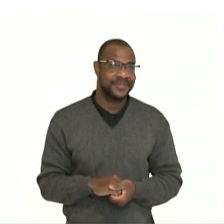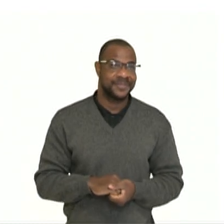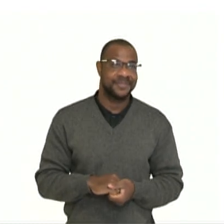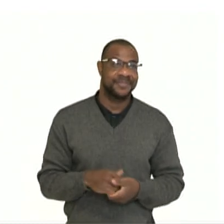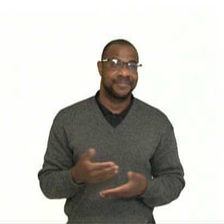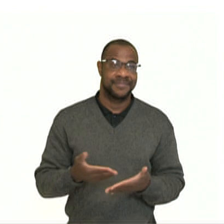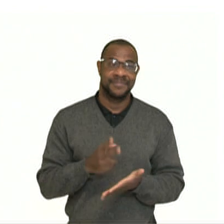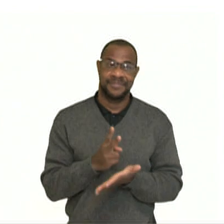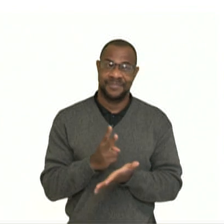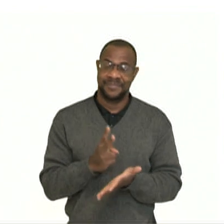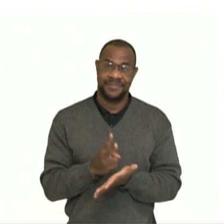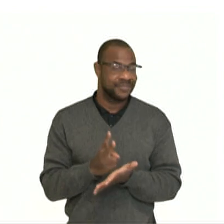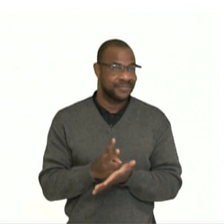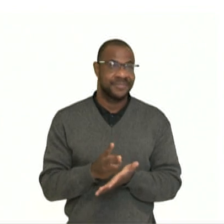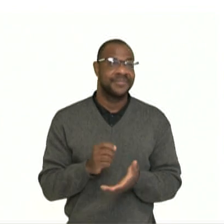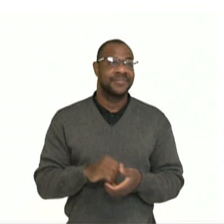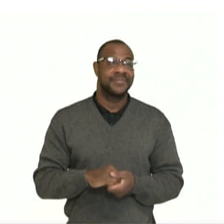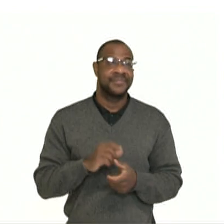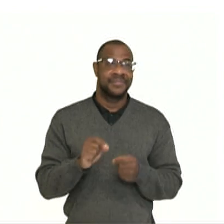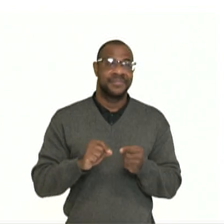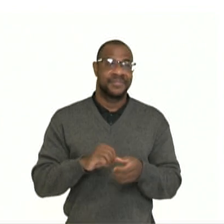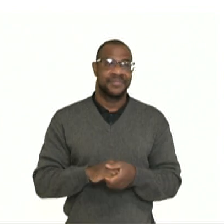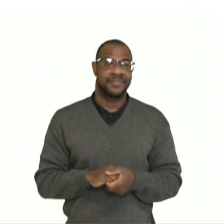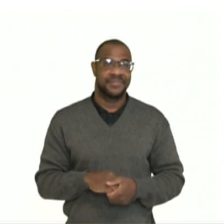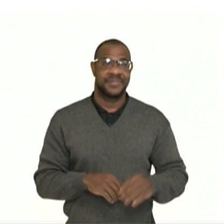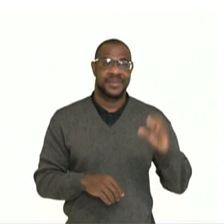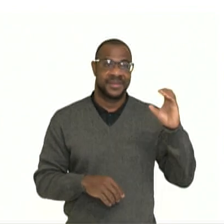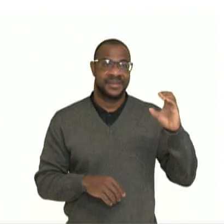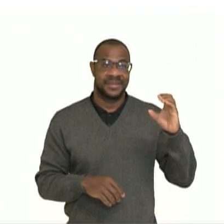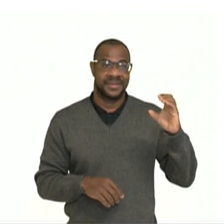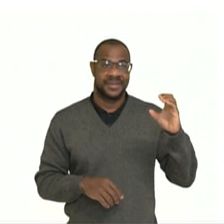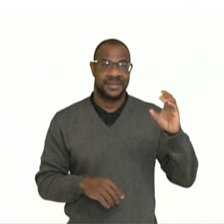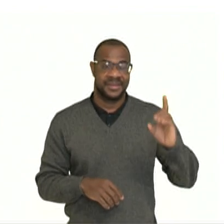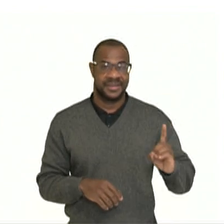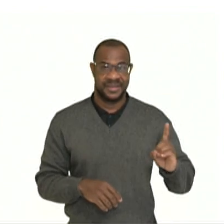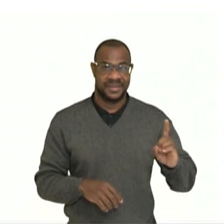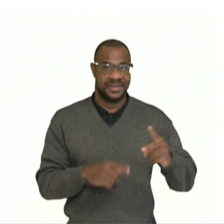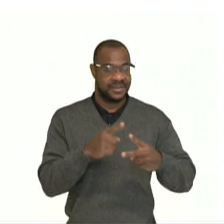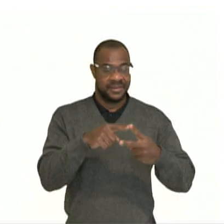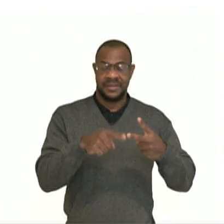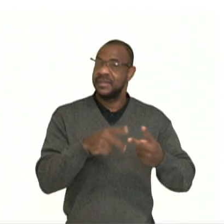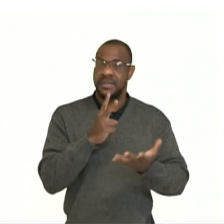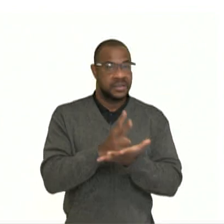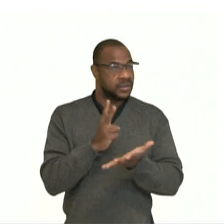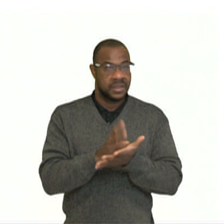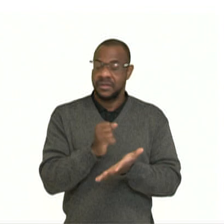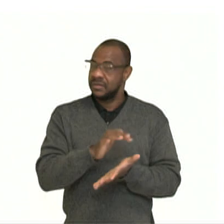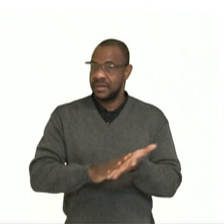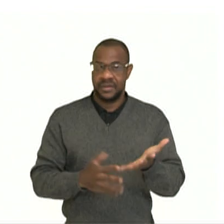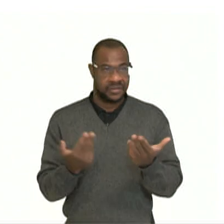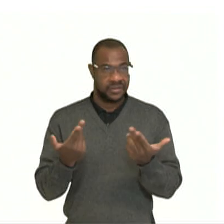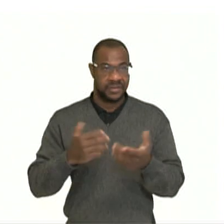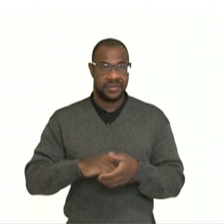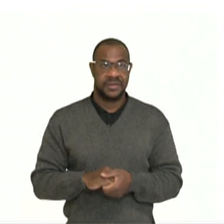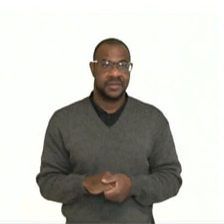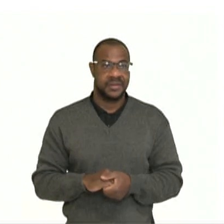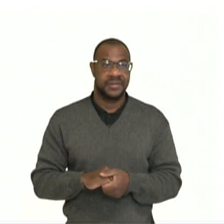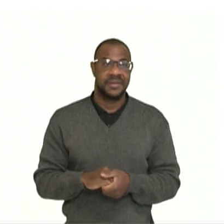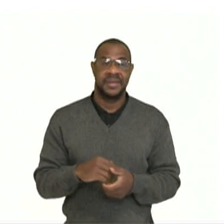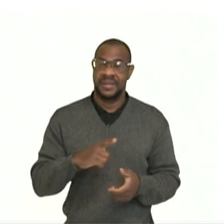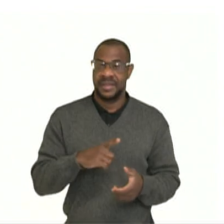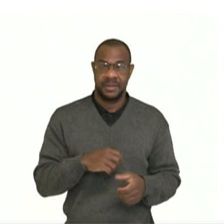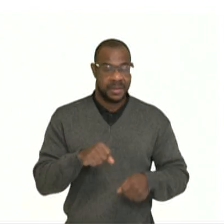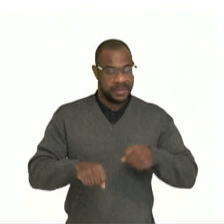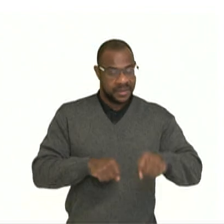Agora, continuando o mesmo precedente, I have a new bicycle because it's birthday today. Eu tenho uma bicicleta